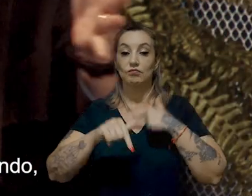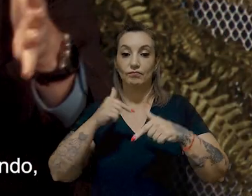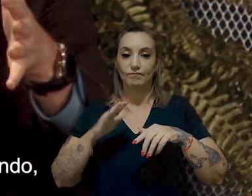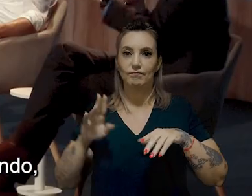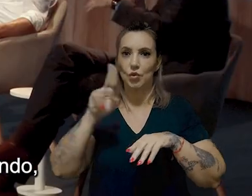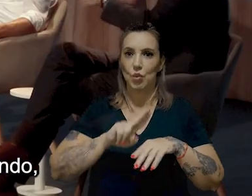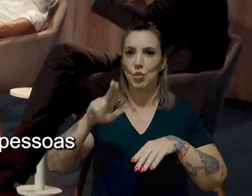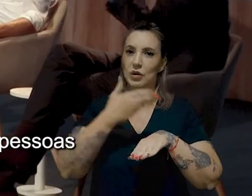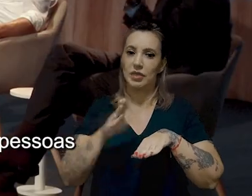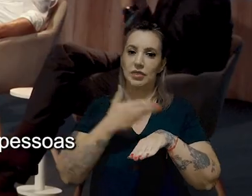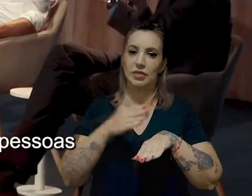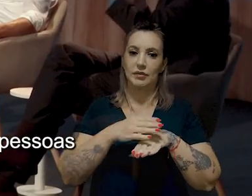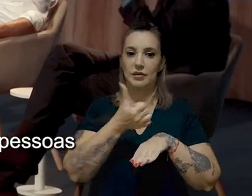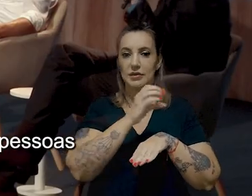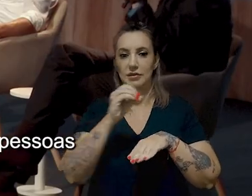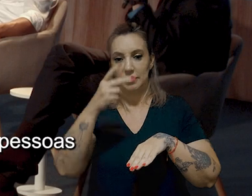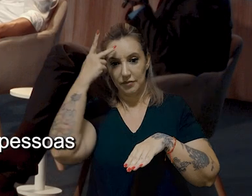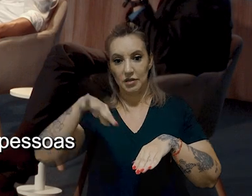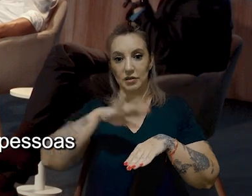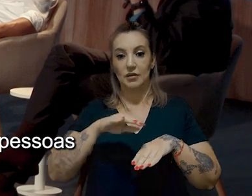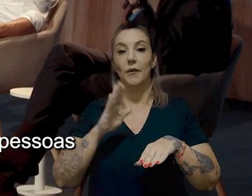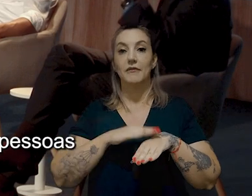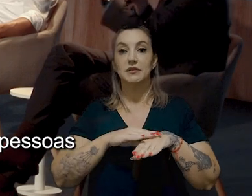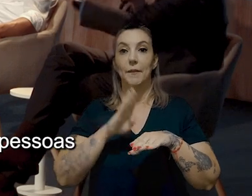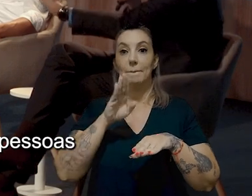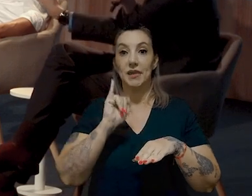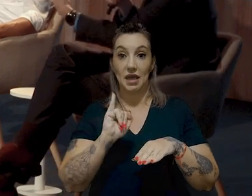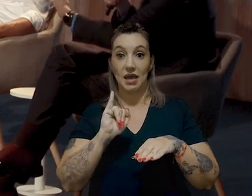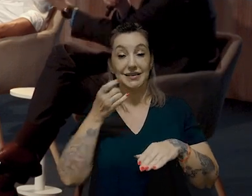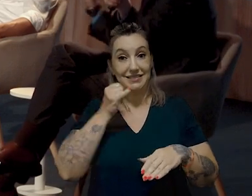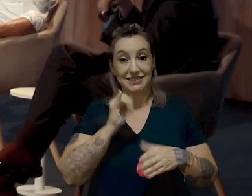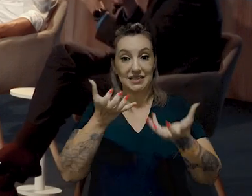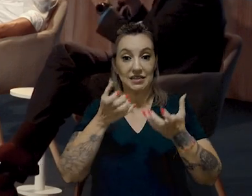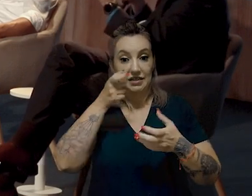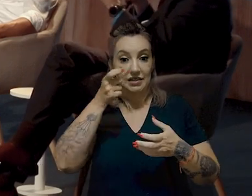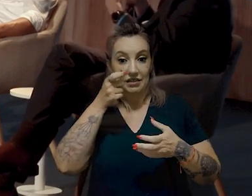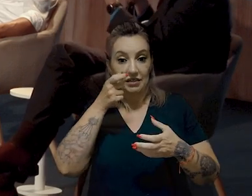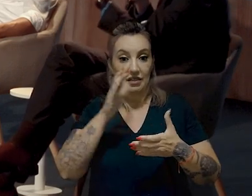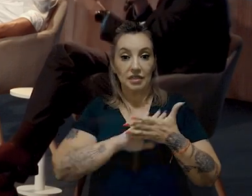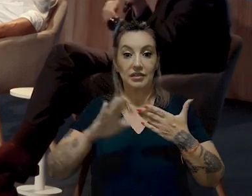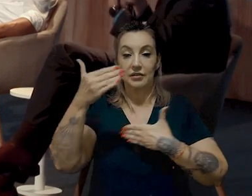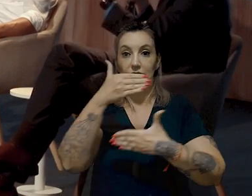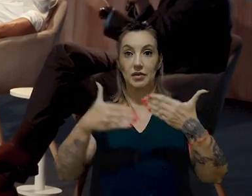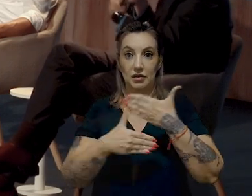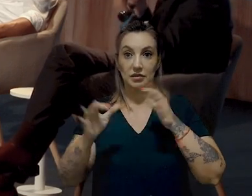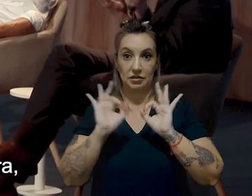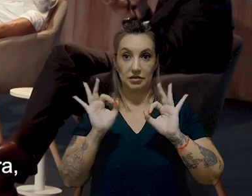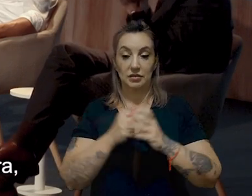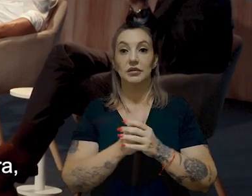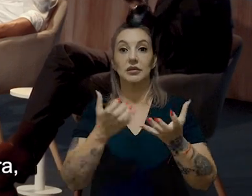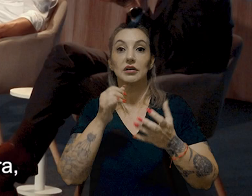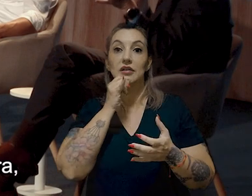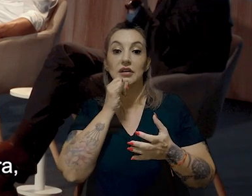mais que foi depois replicando foi treinando a gente tem mais de 600 pessoas hoje treinadas para fazer um bi se quiser acompanhar indicador você não tem mais PowerPoint não tem mais Excel